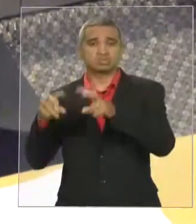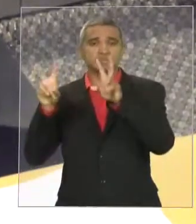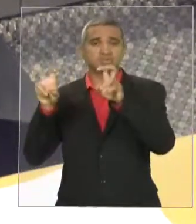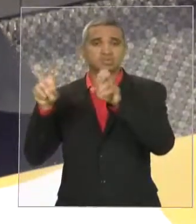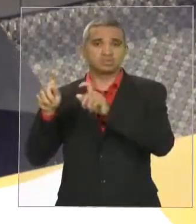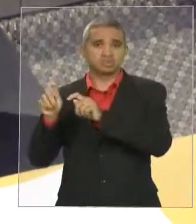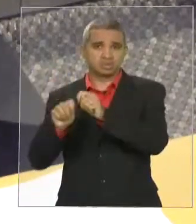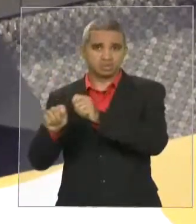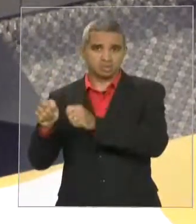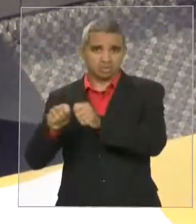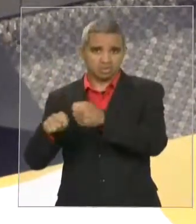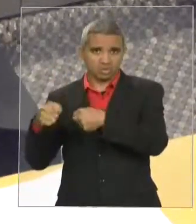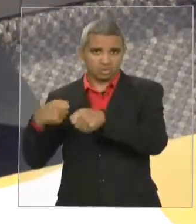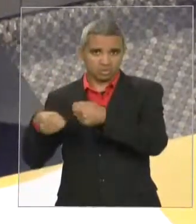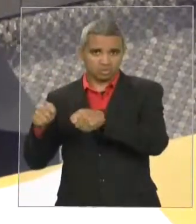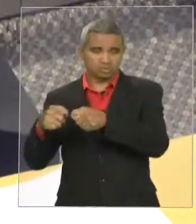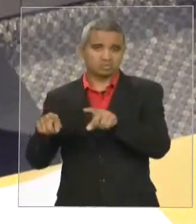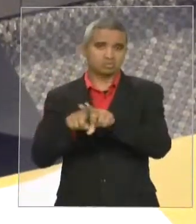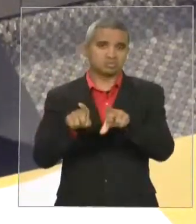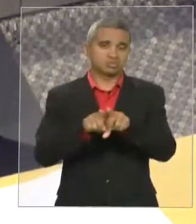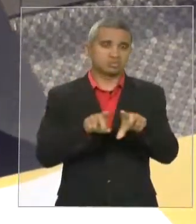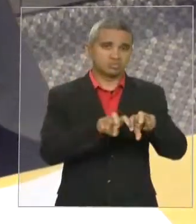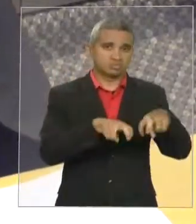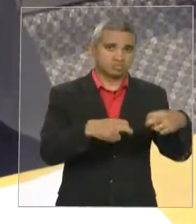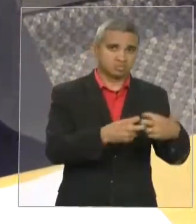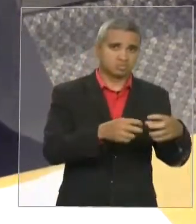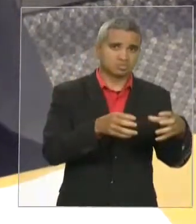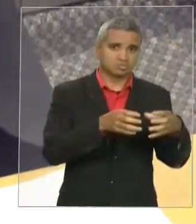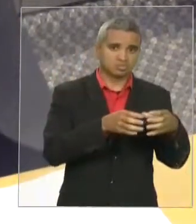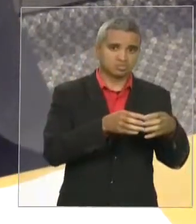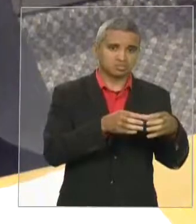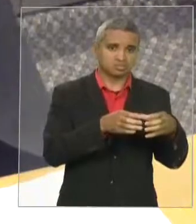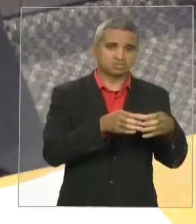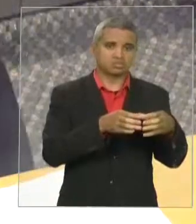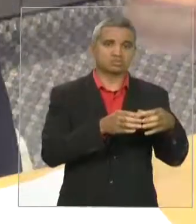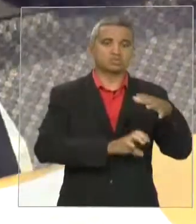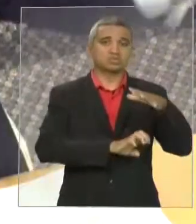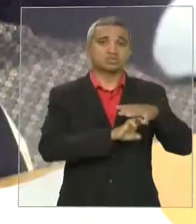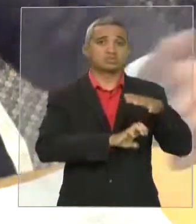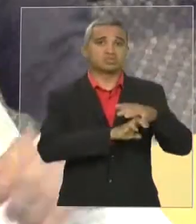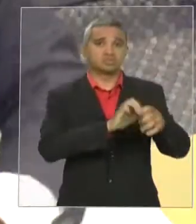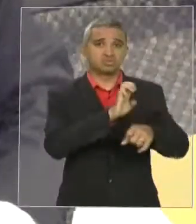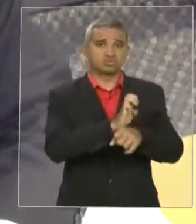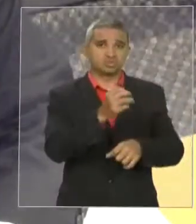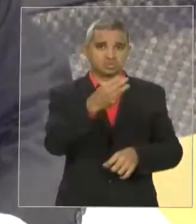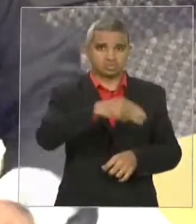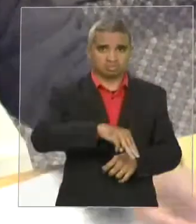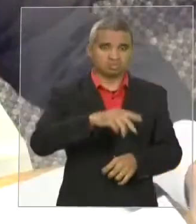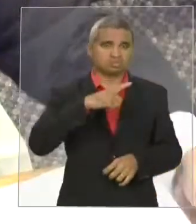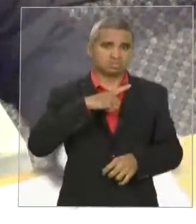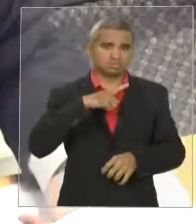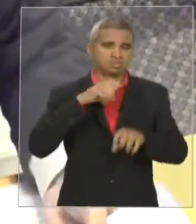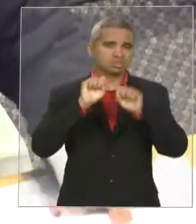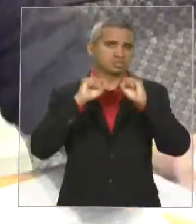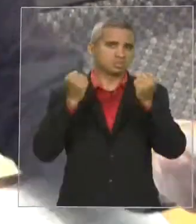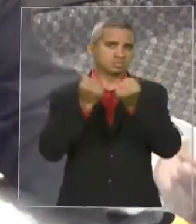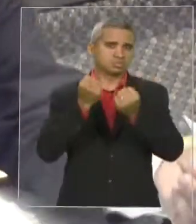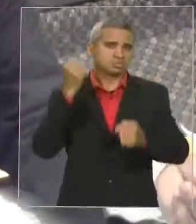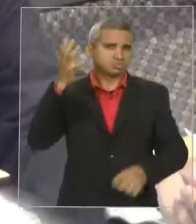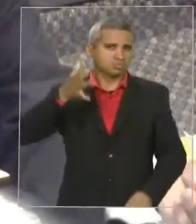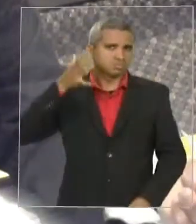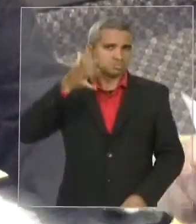Sarney, a Frente Parlamentar em Defesa da Pequena Empresa do Estado do Maranhão. Ontem tivemos um seminário muito importante e nada disso